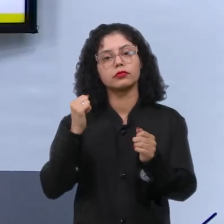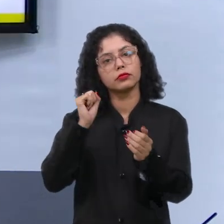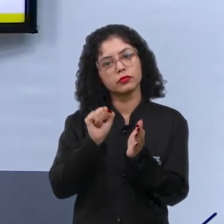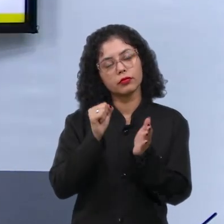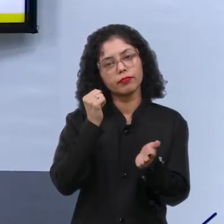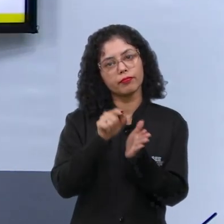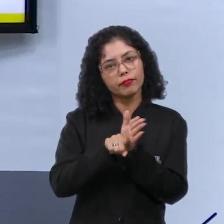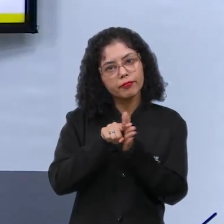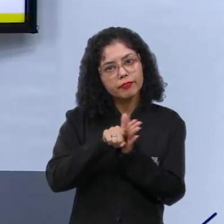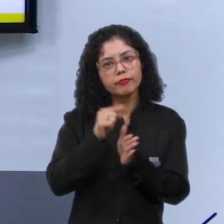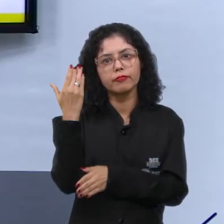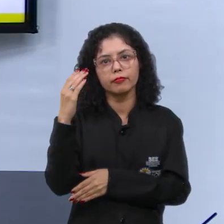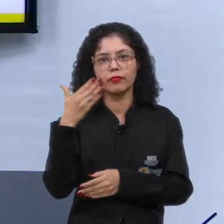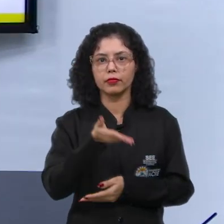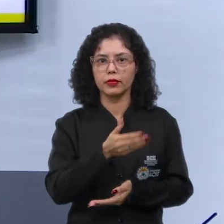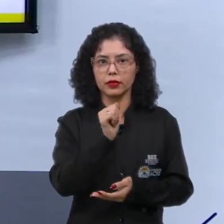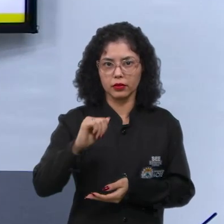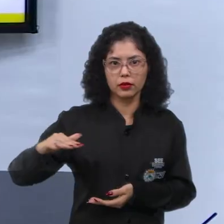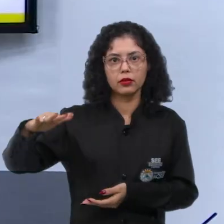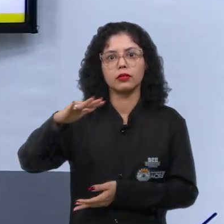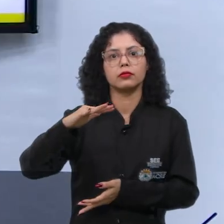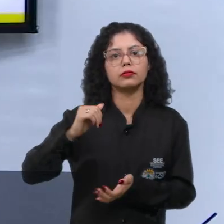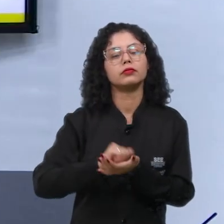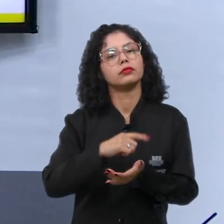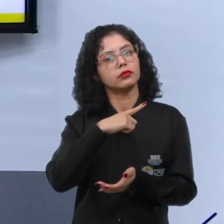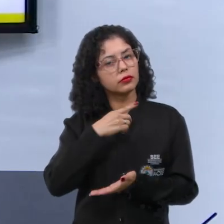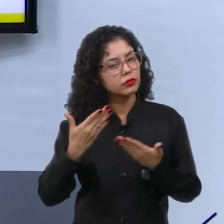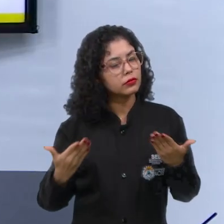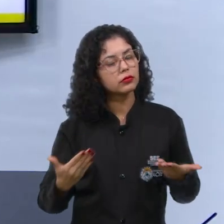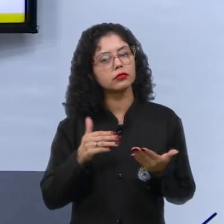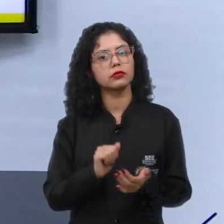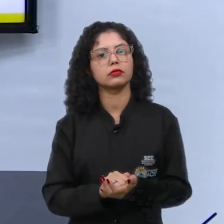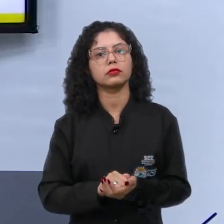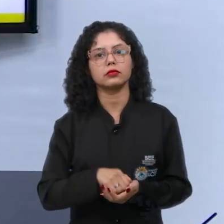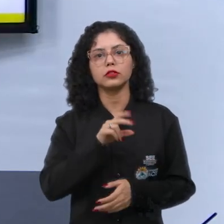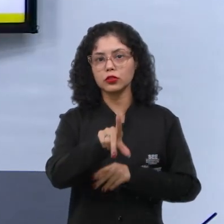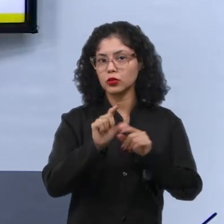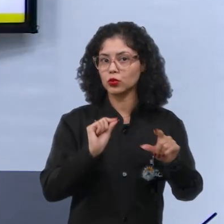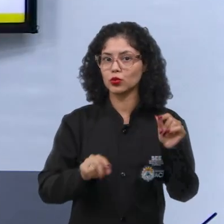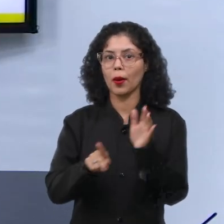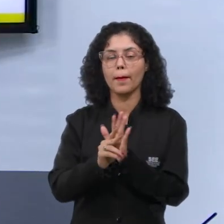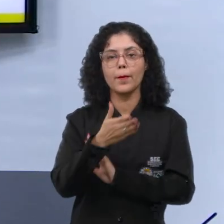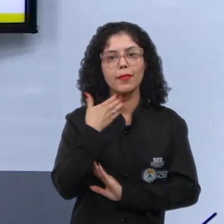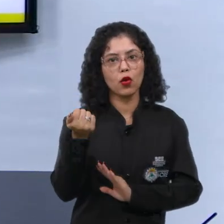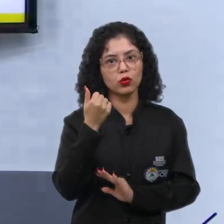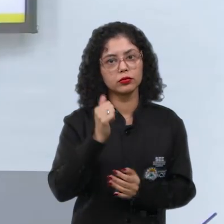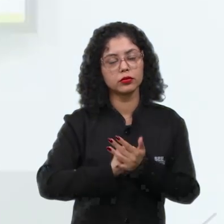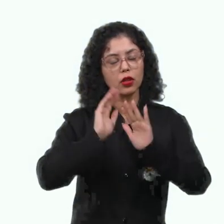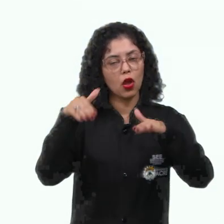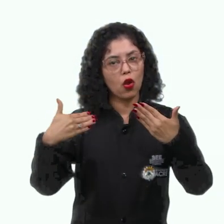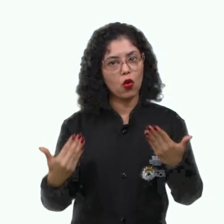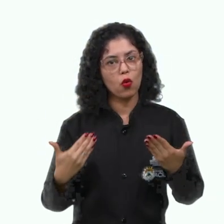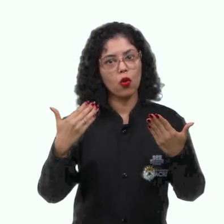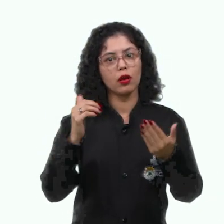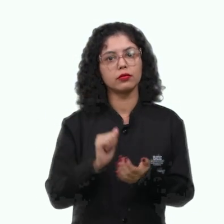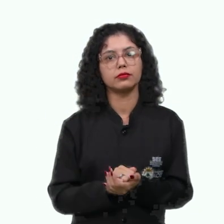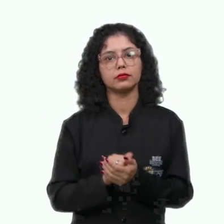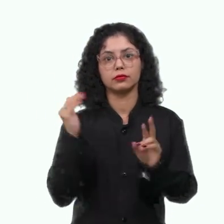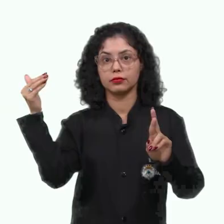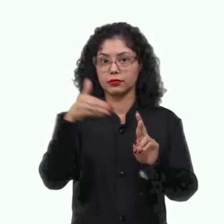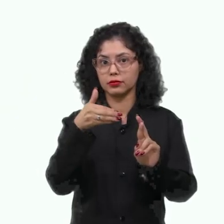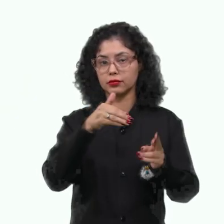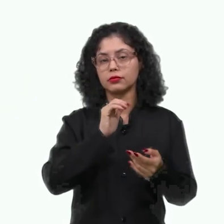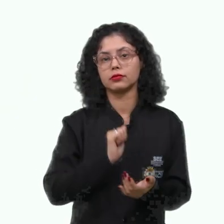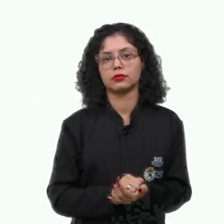e a ciência investir nesse campo? Para a gente ter essas opções, tá ok? Quais são as instituições de